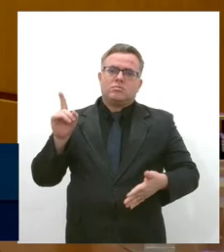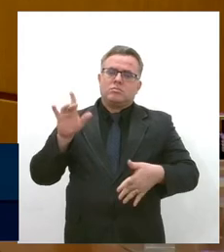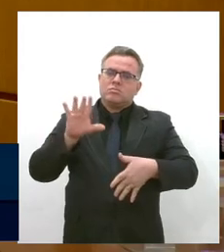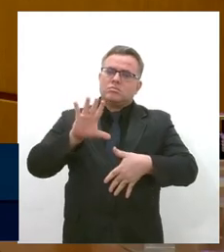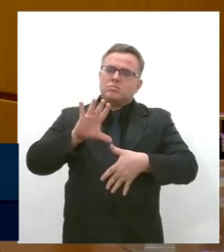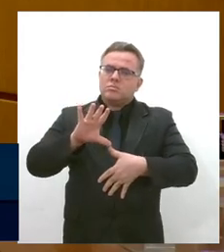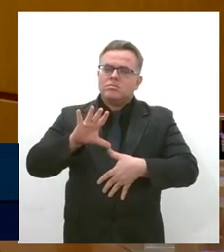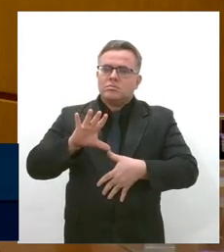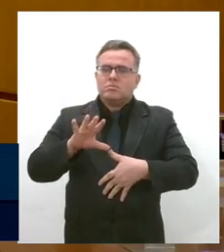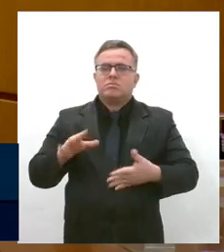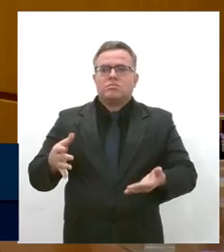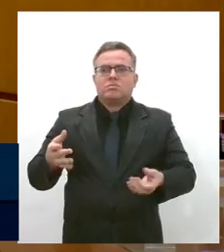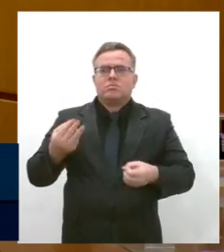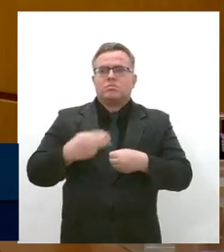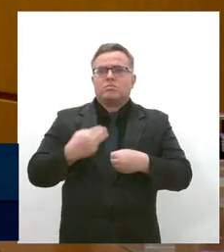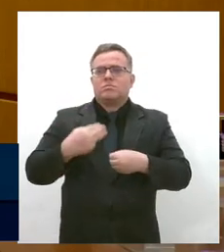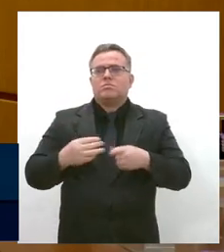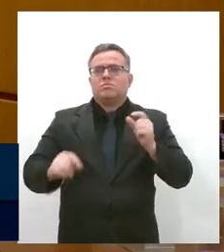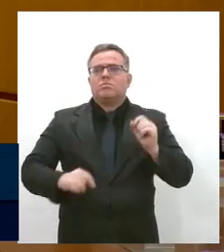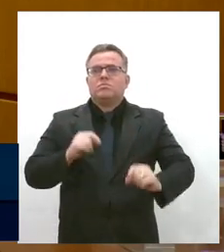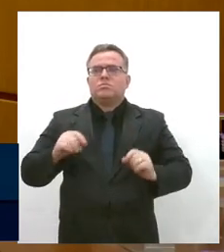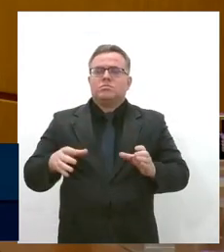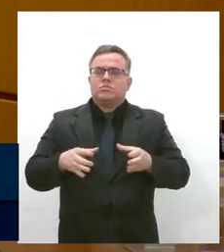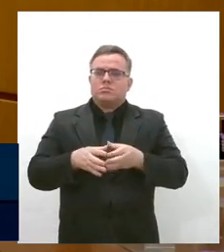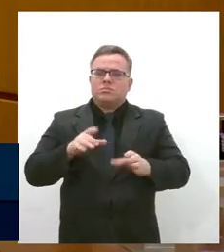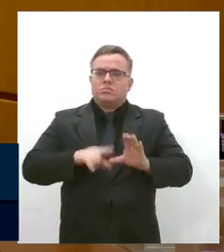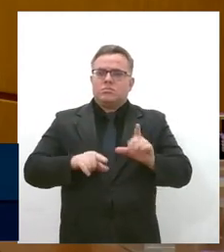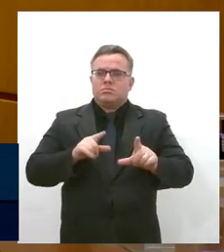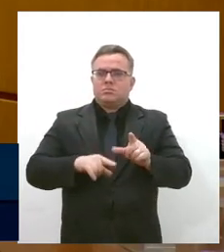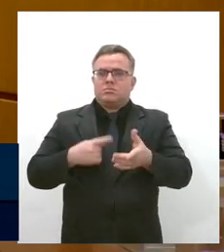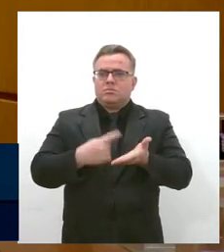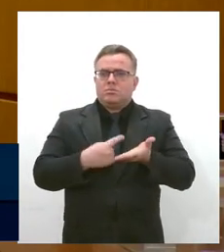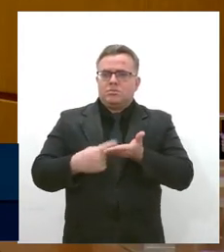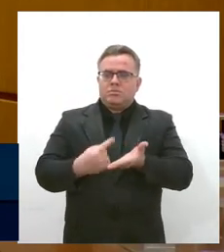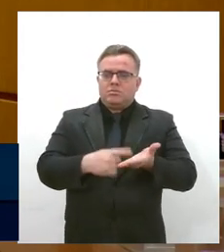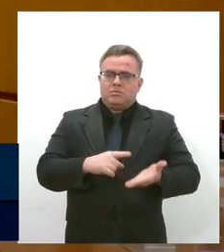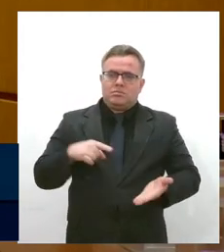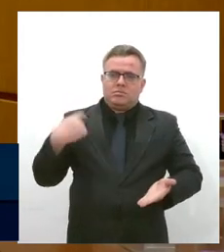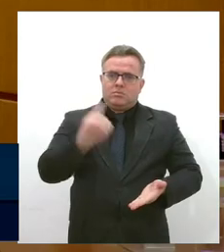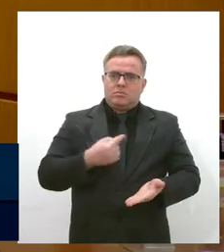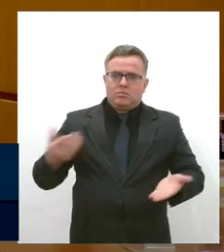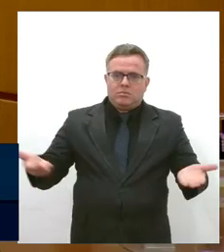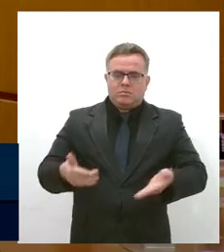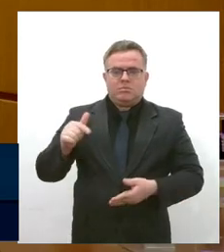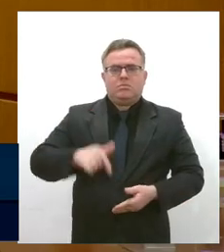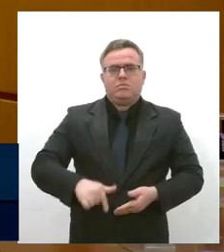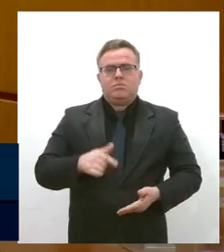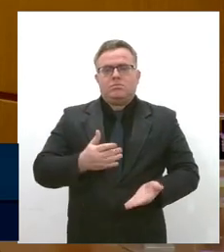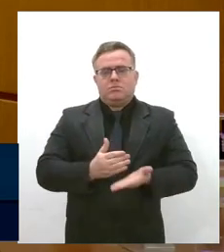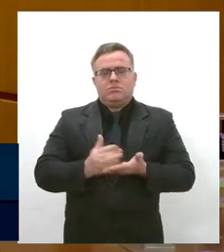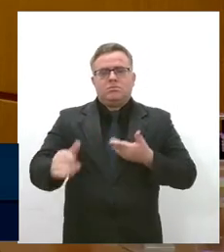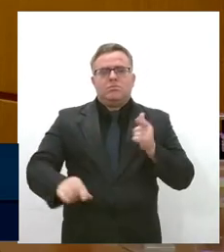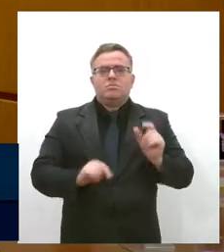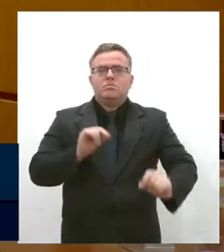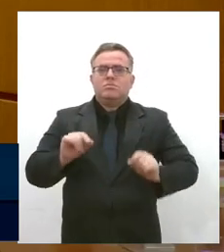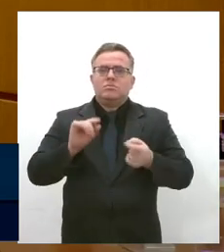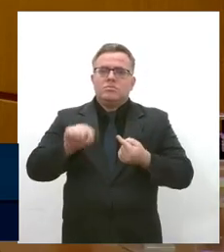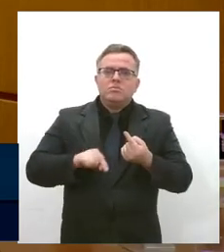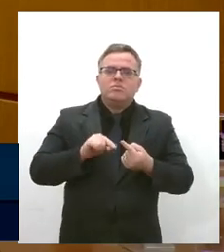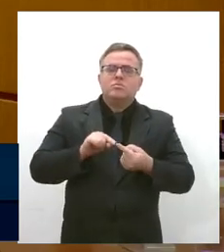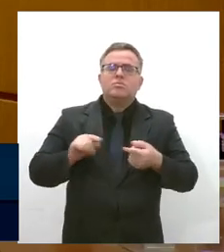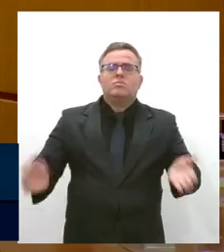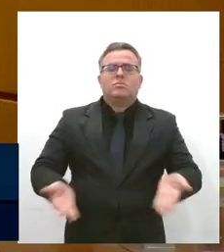Academia Gloriense de Letras. Acho que nos tempos que nós vivemos, toda e qualquer iniciativa que vise estimular a leitura, que